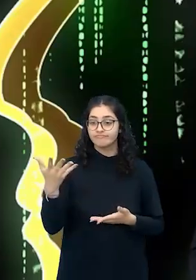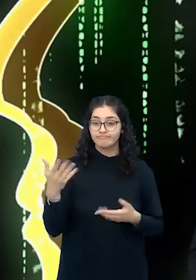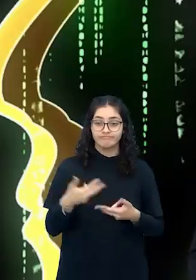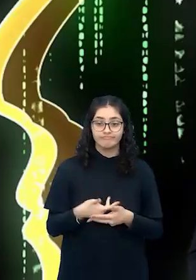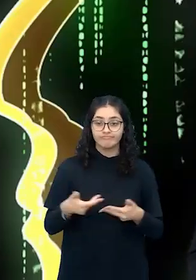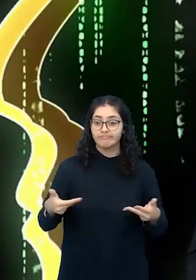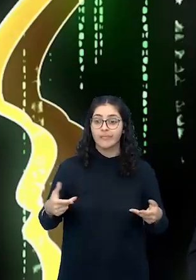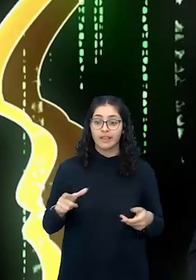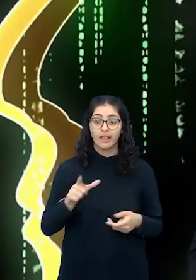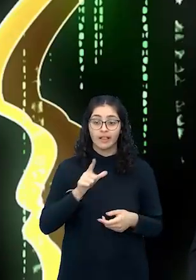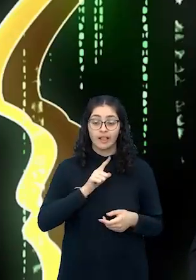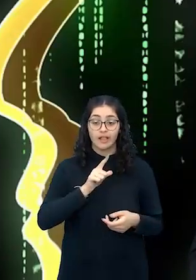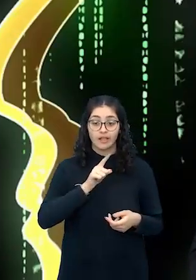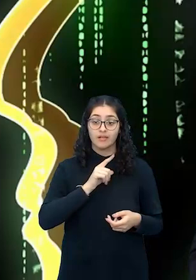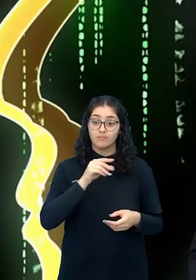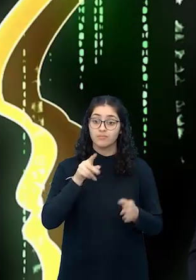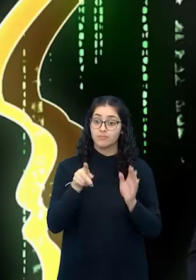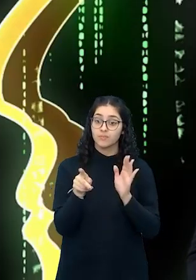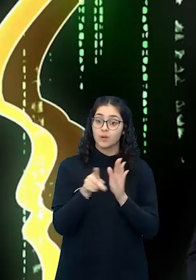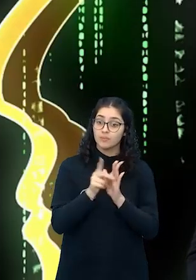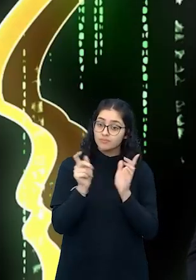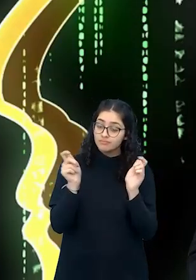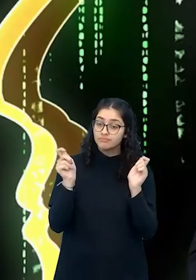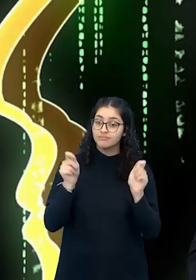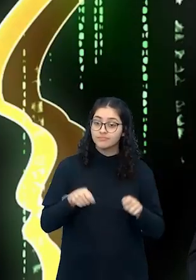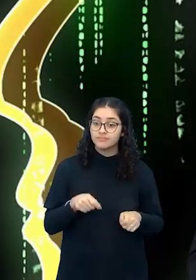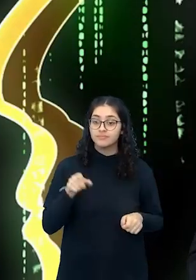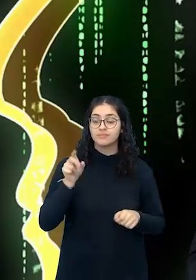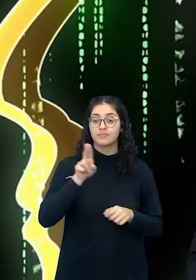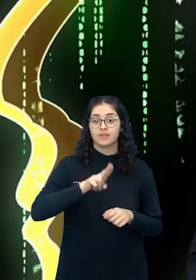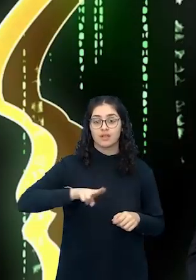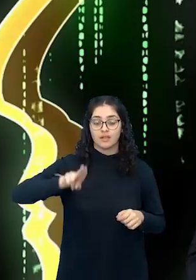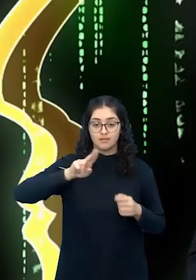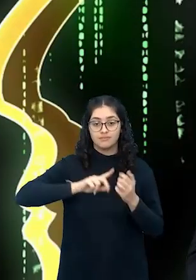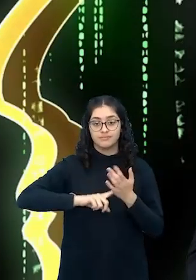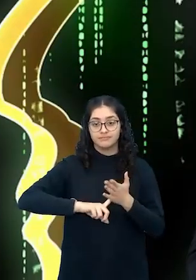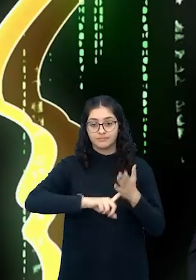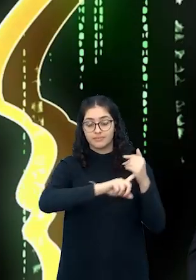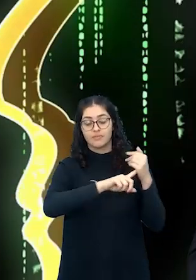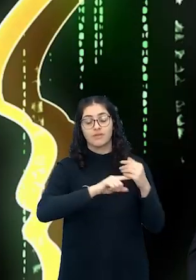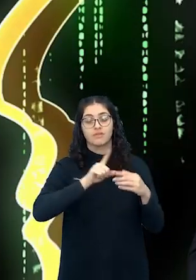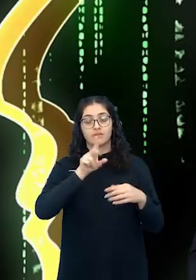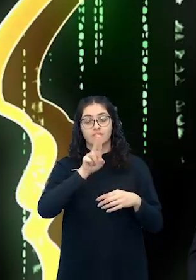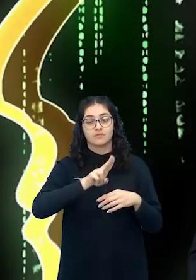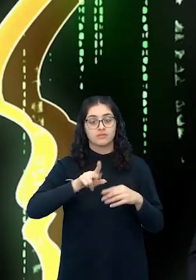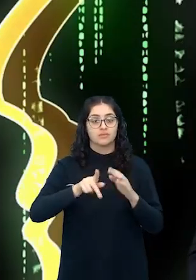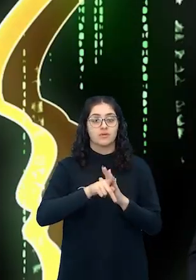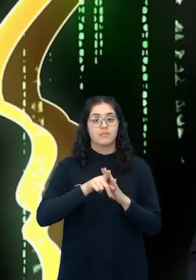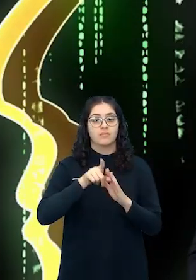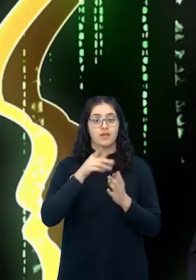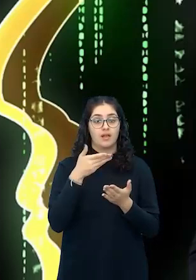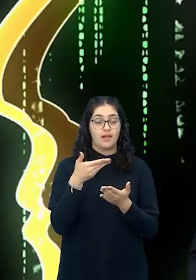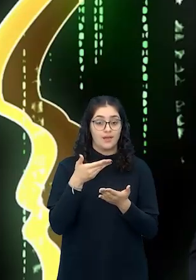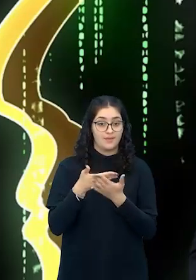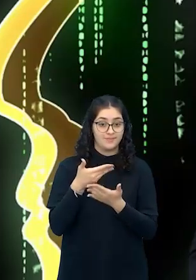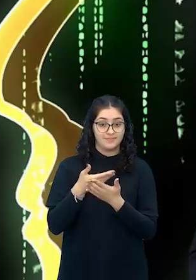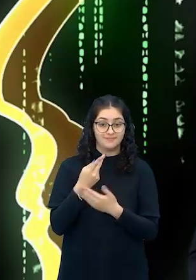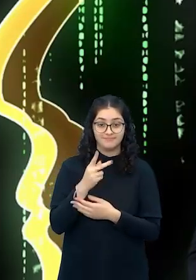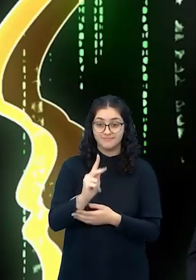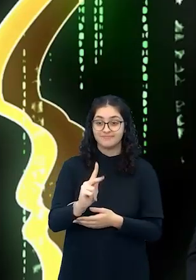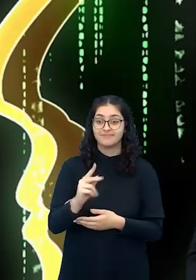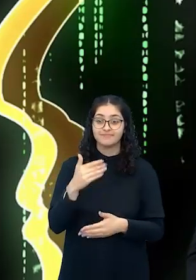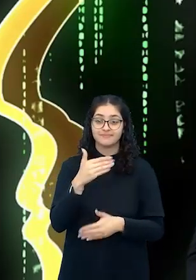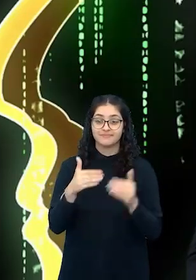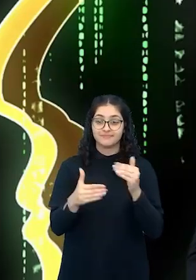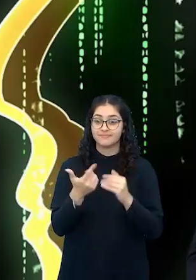pode trazer esses recursos que são possibilitados pelo uso das TEDx para que você implemente na sua aula. Próximo slide. A